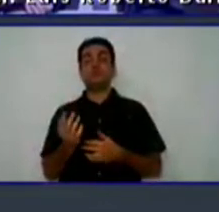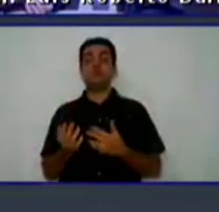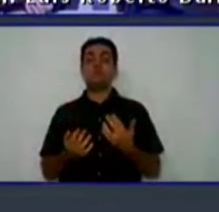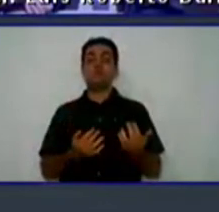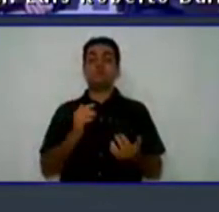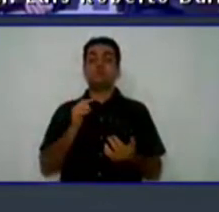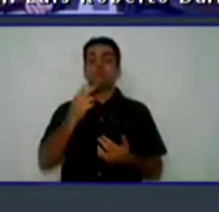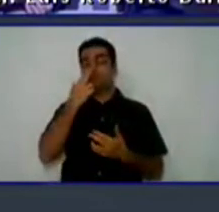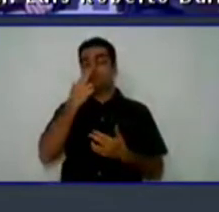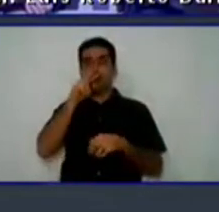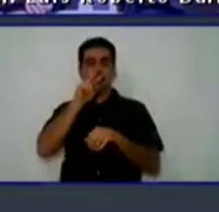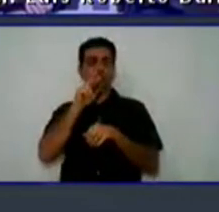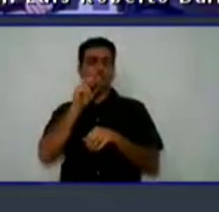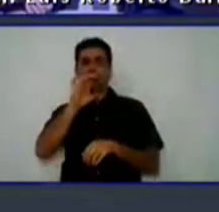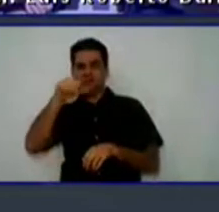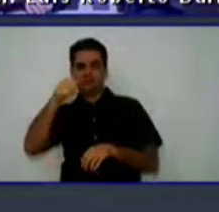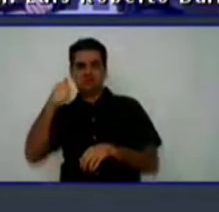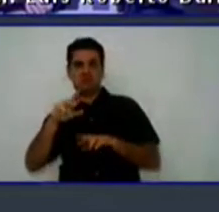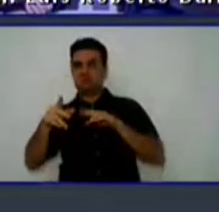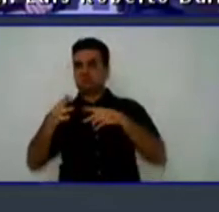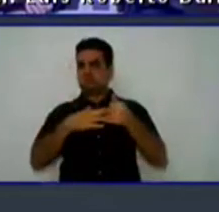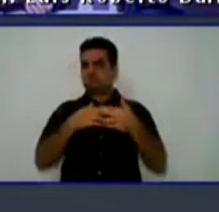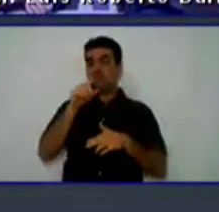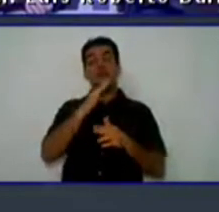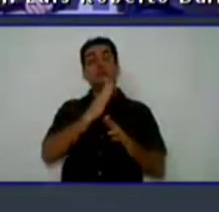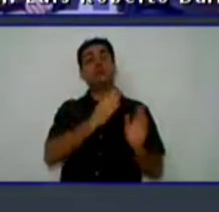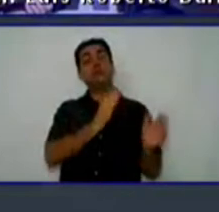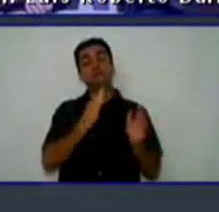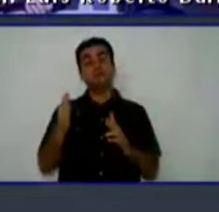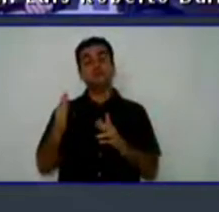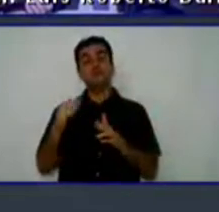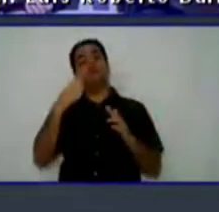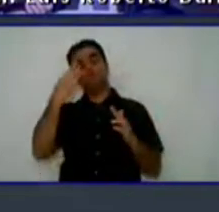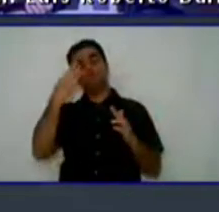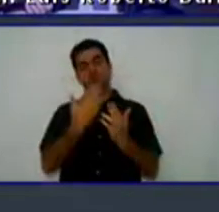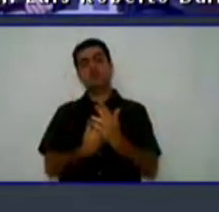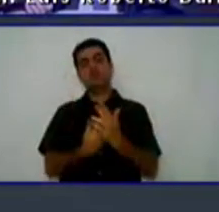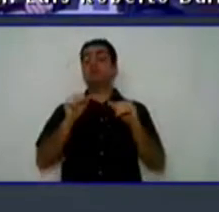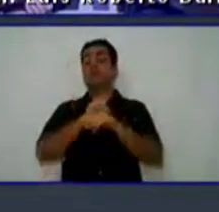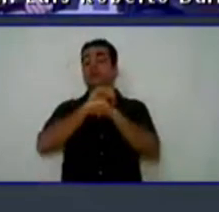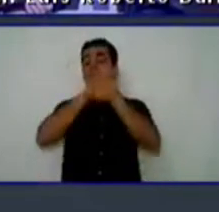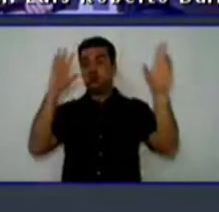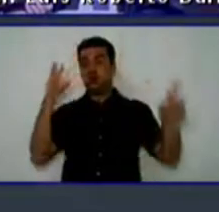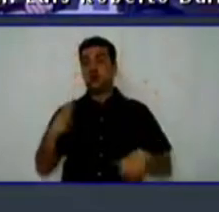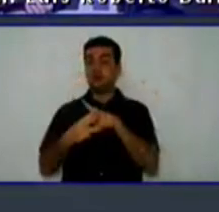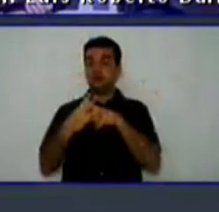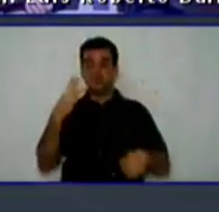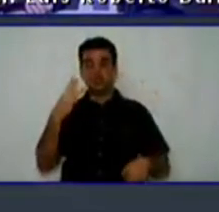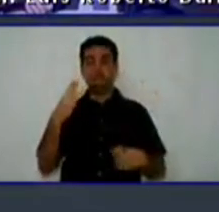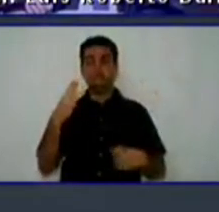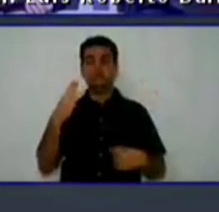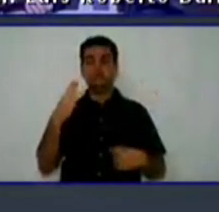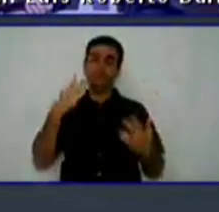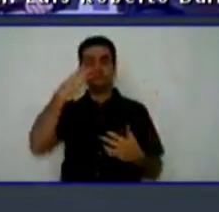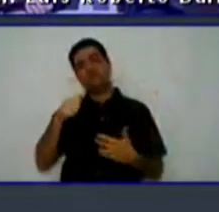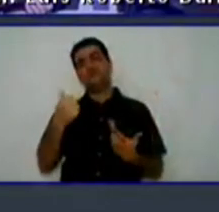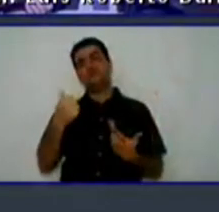qualquer avaliação que fuja o exame da regularidade, confiabilidade e a transparência seria uma avaliação